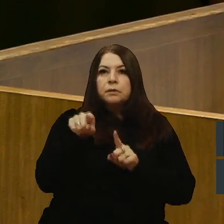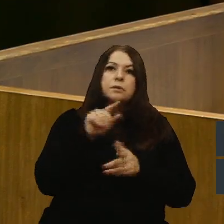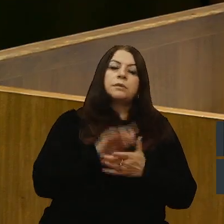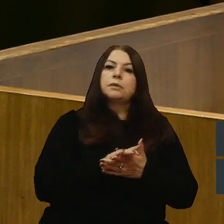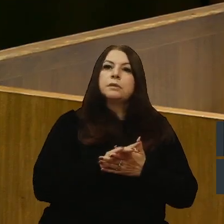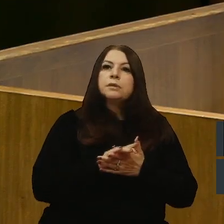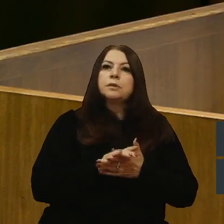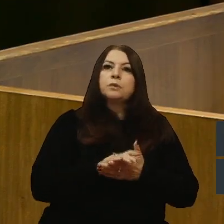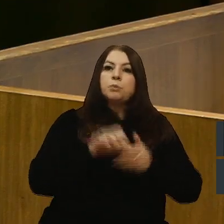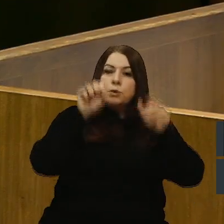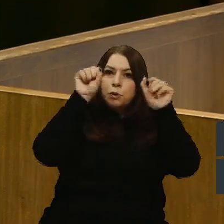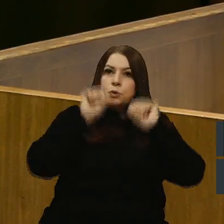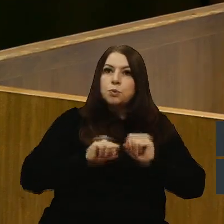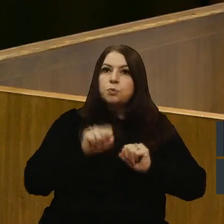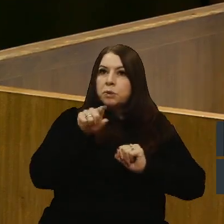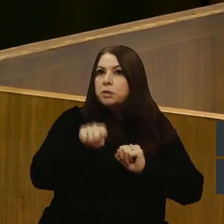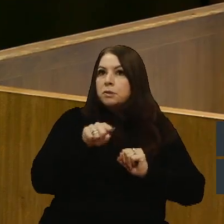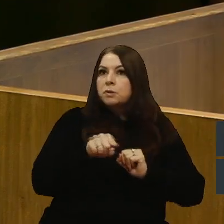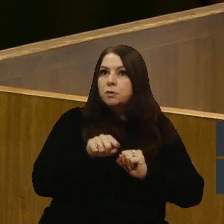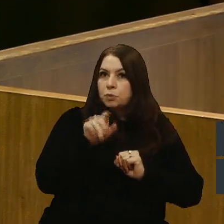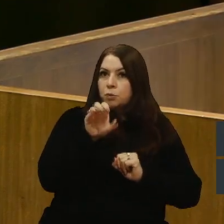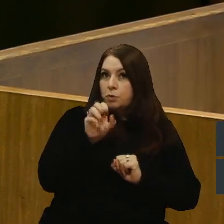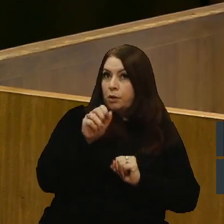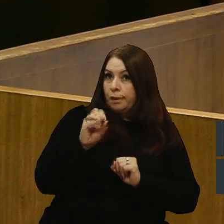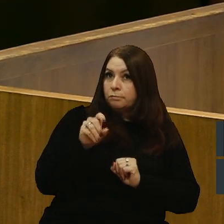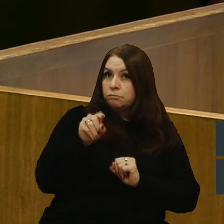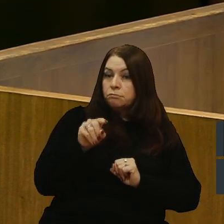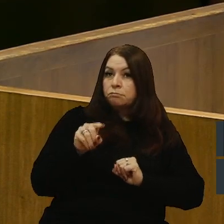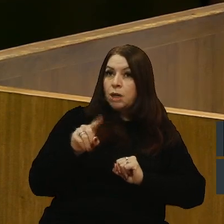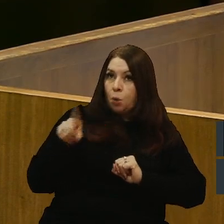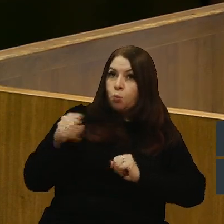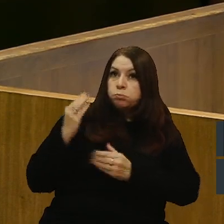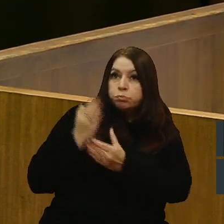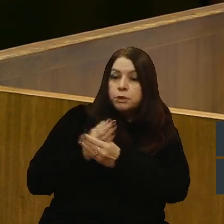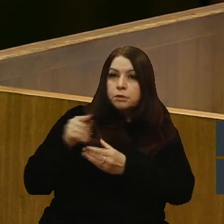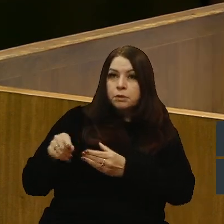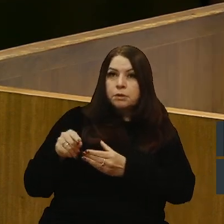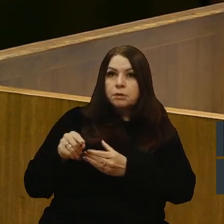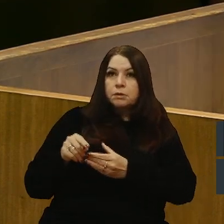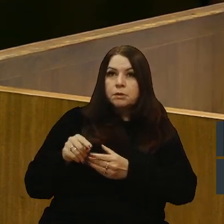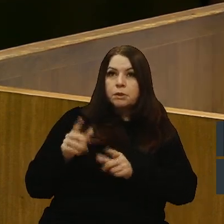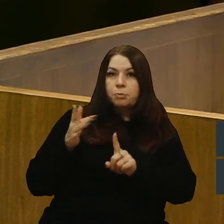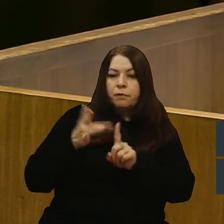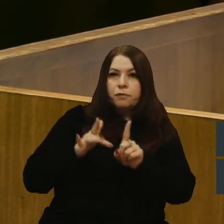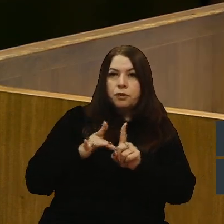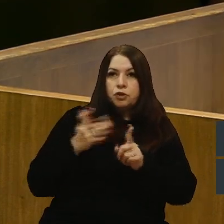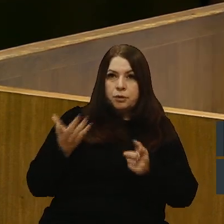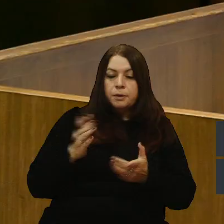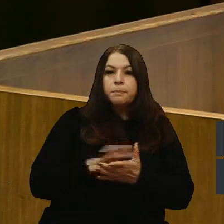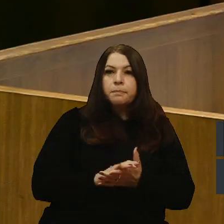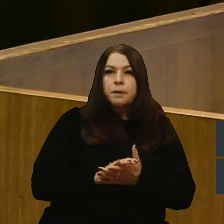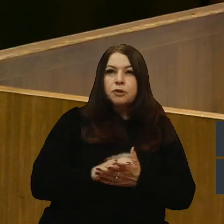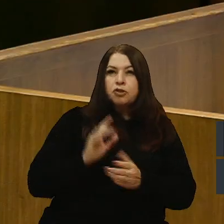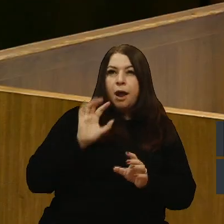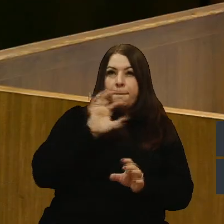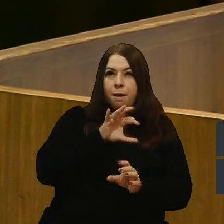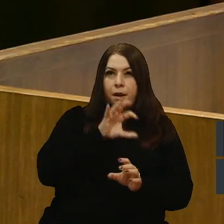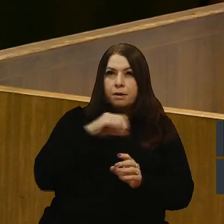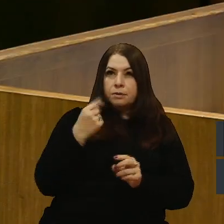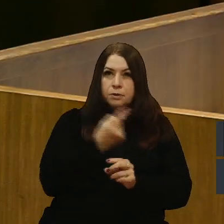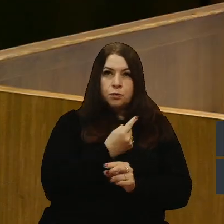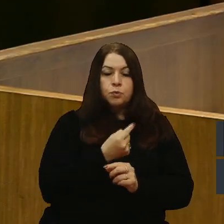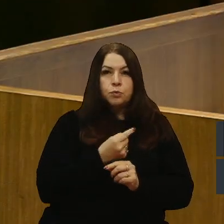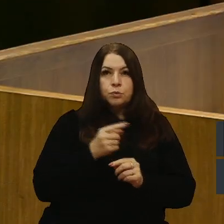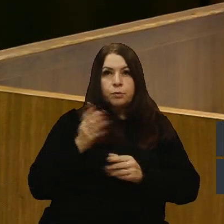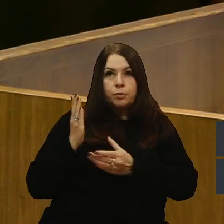uma testemunha do caso, em um dos processos, e uma vítima de coação e ameaça em outro